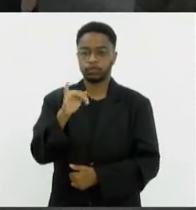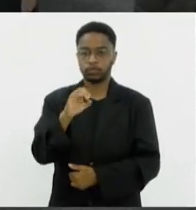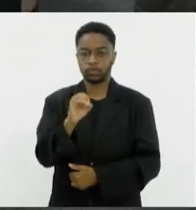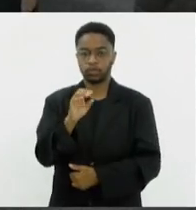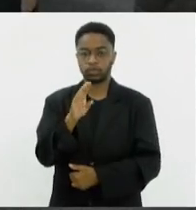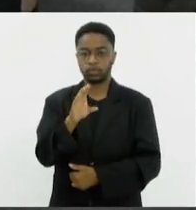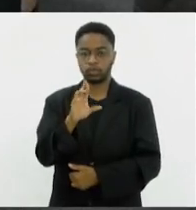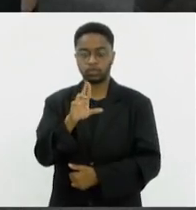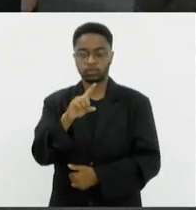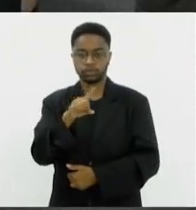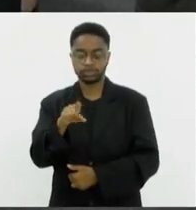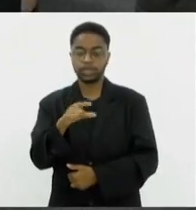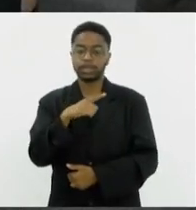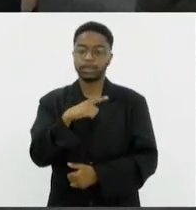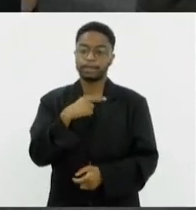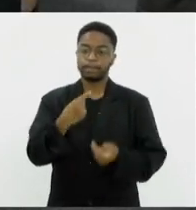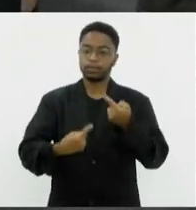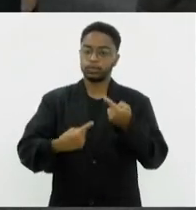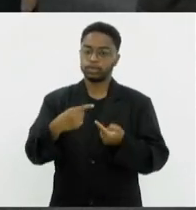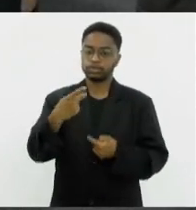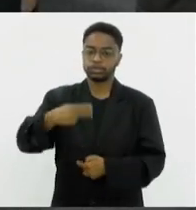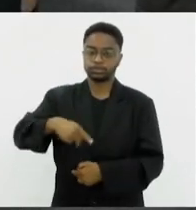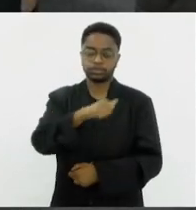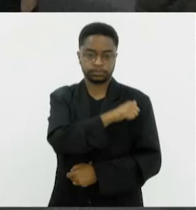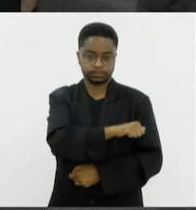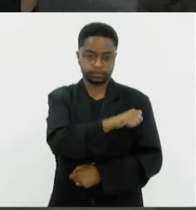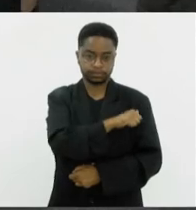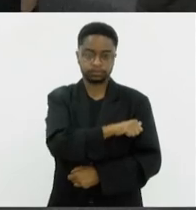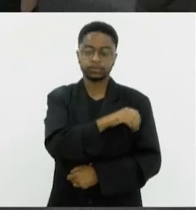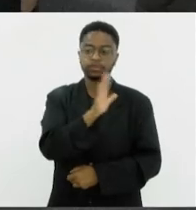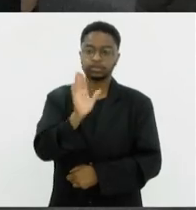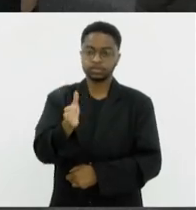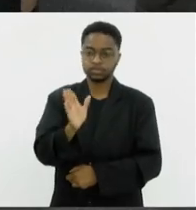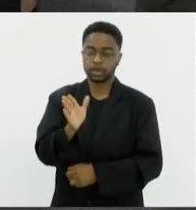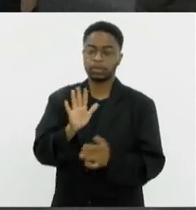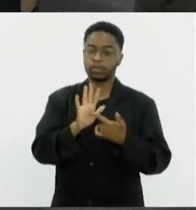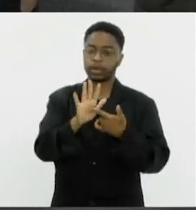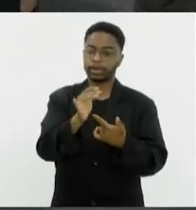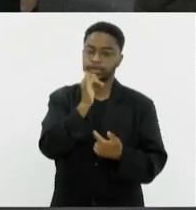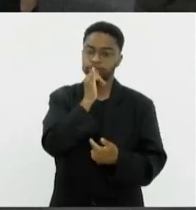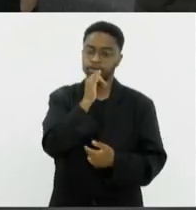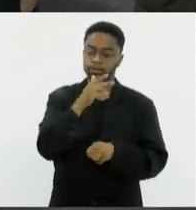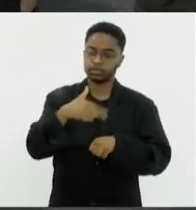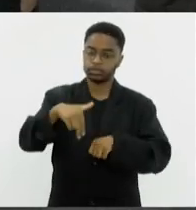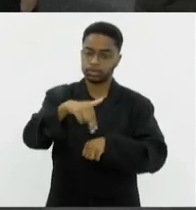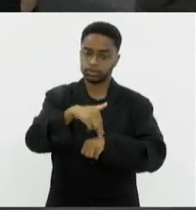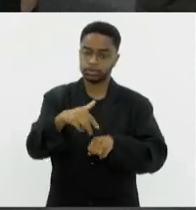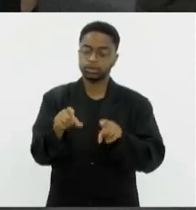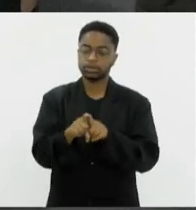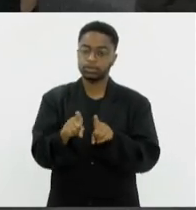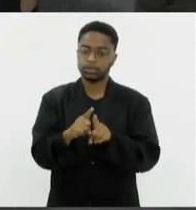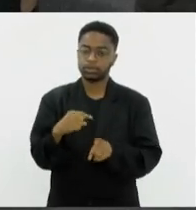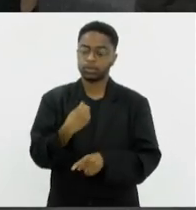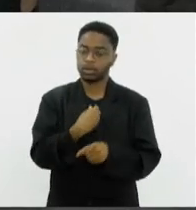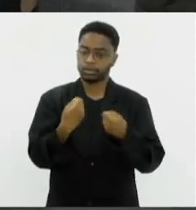uma política consolidada no Estado do Rio de Janeiro, que já virou exemplo no âmbito nacional e que a gente precisa regulamentar aqui.